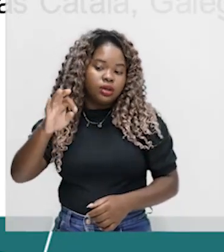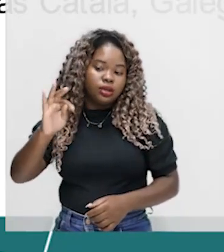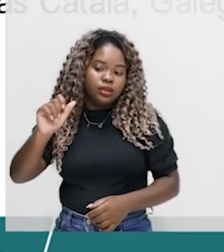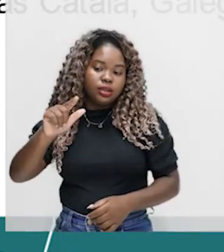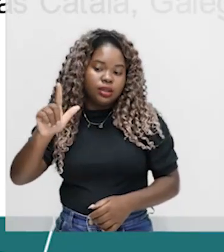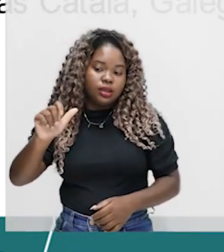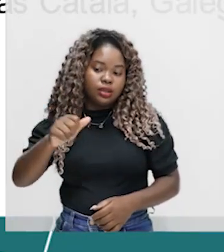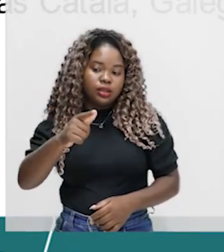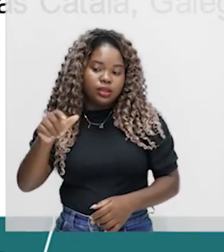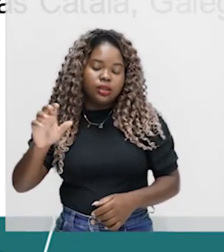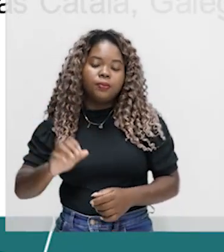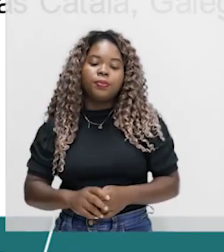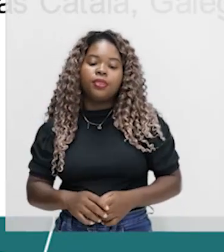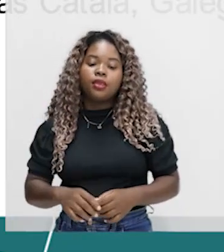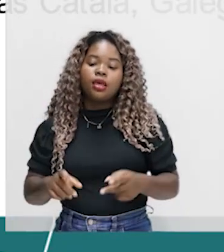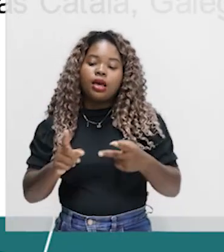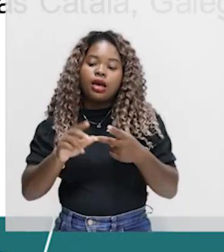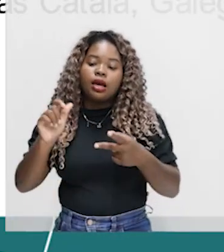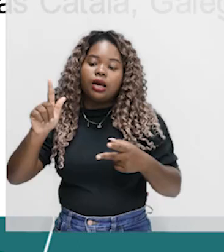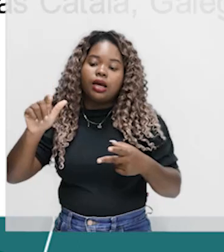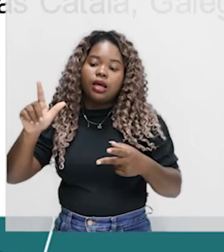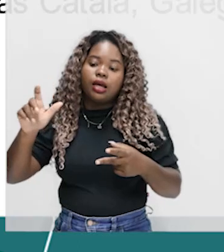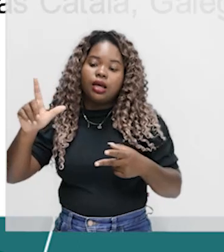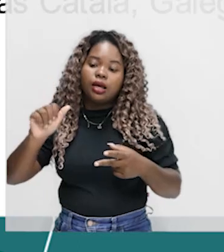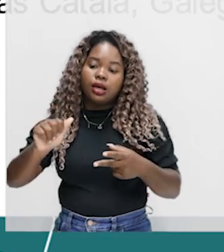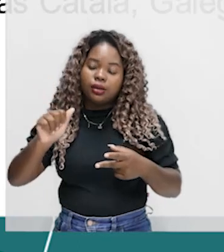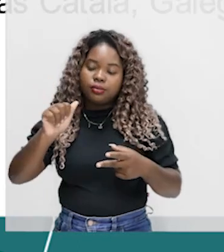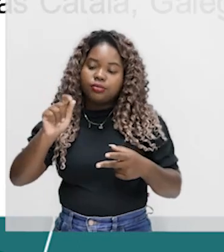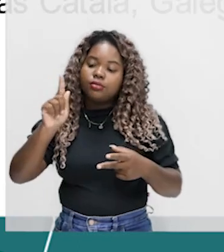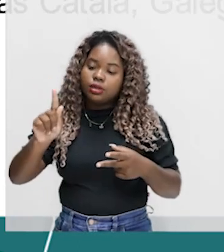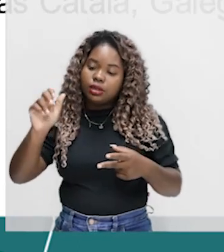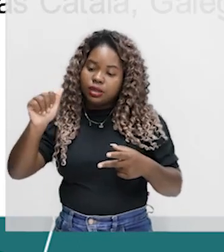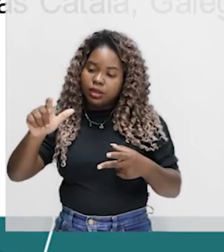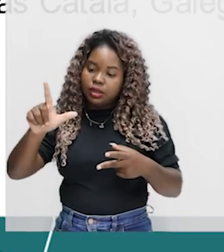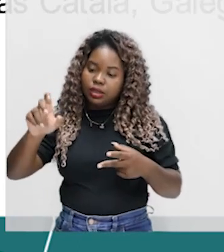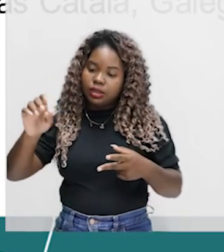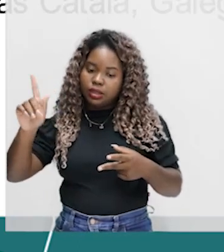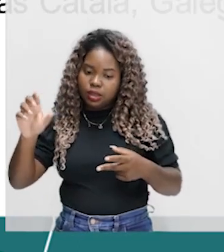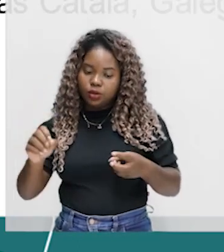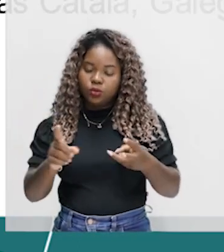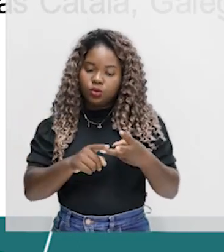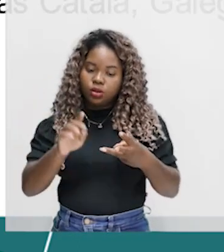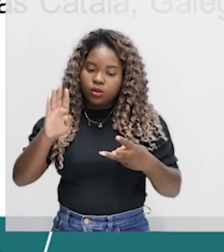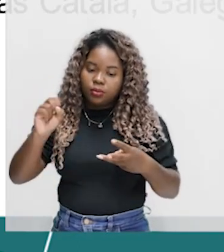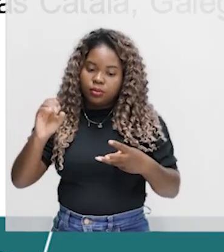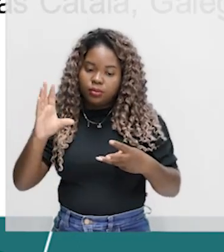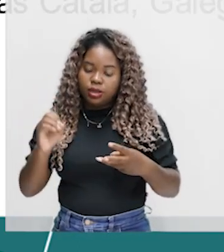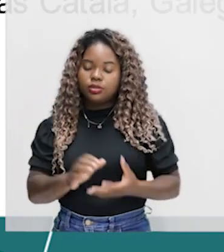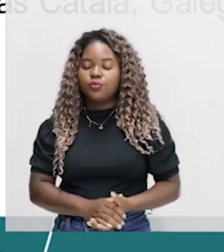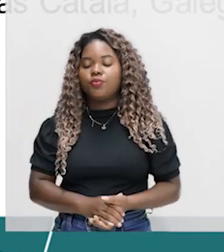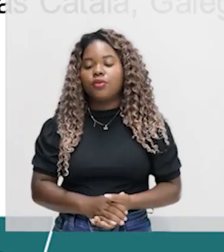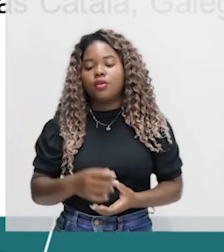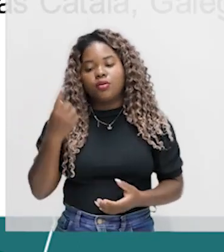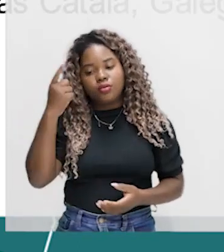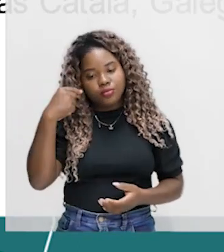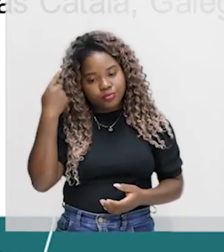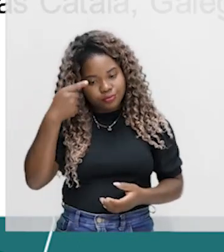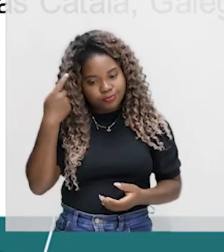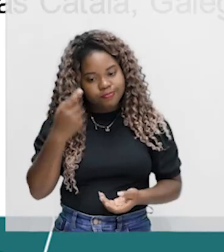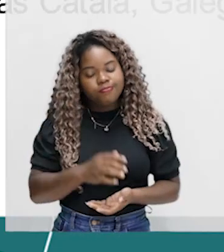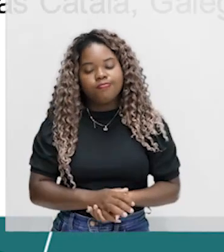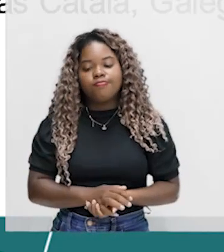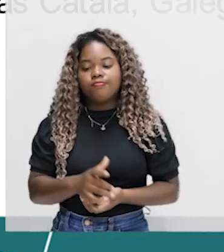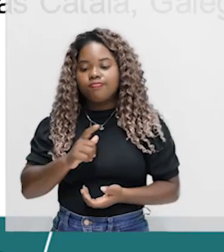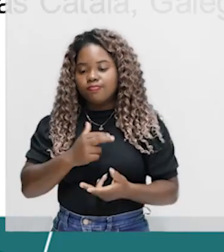catalã, galego e basco. Então, na Espanha, que é o país de origem do idioma